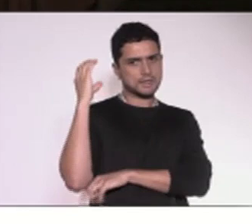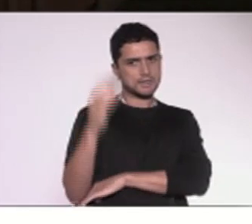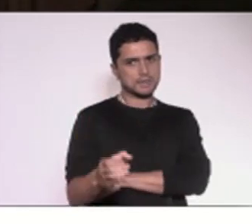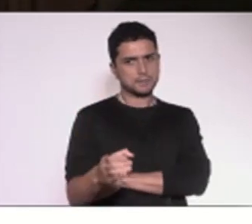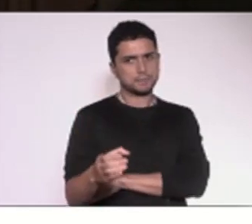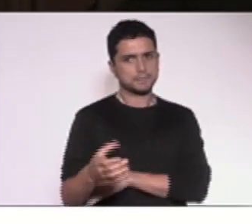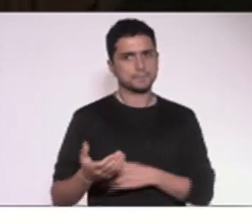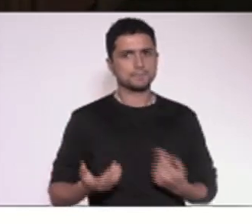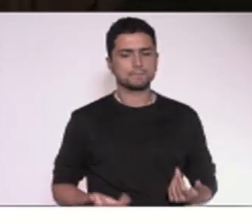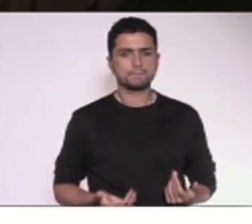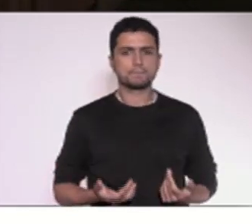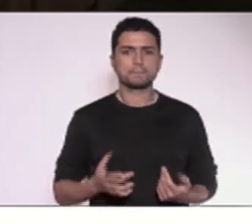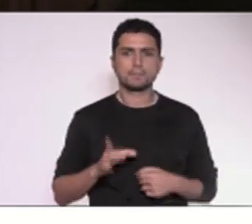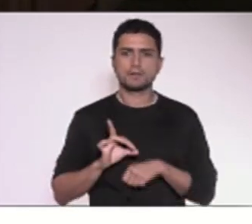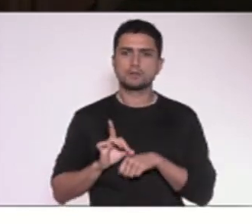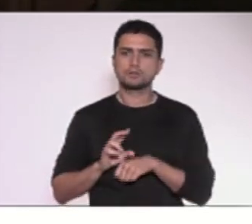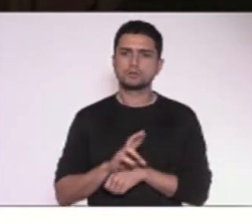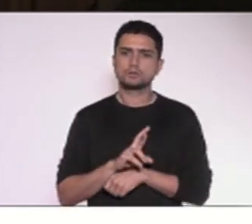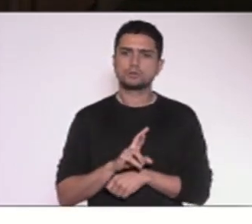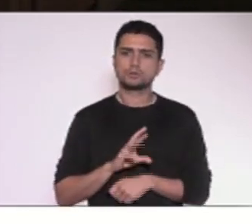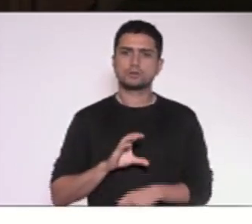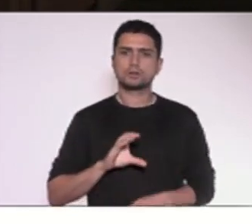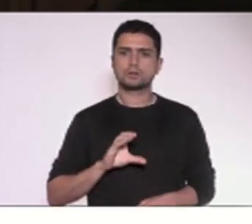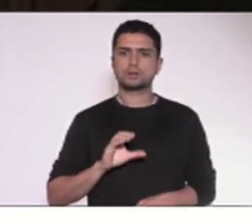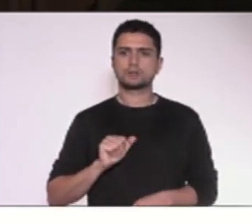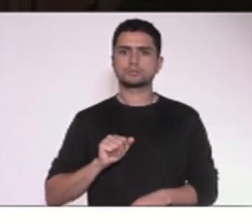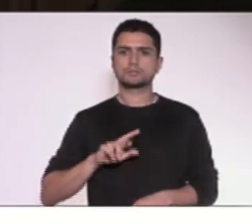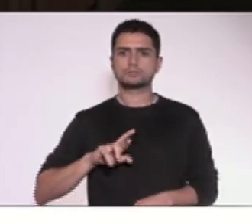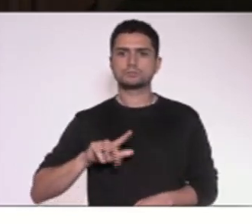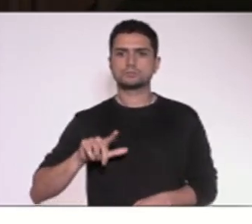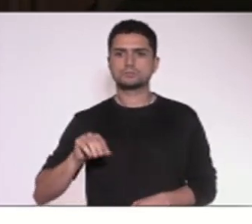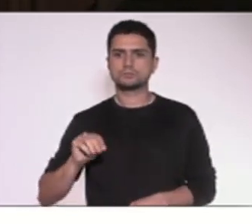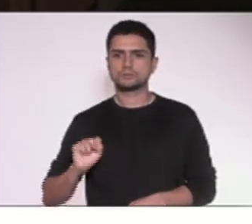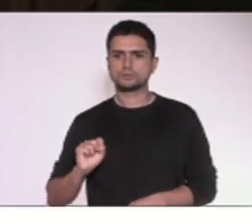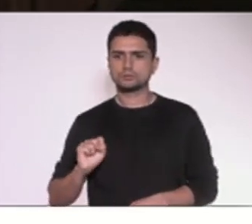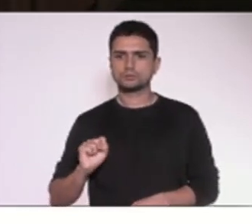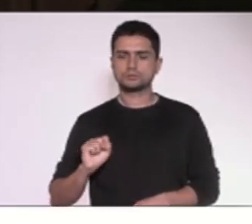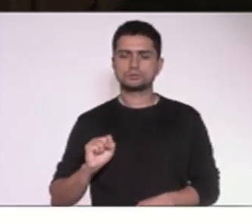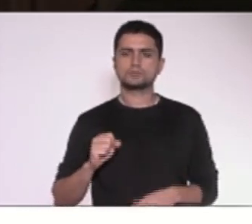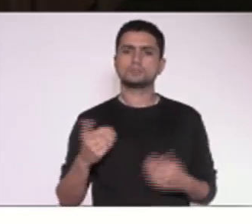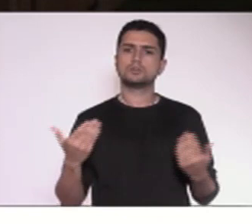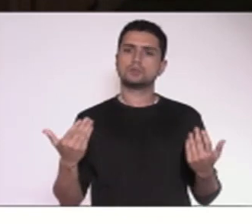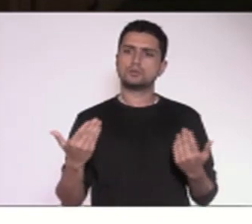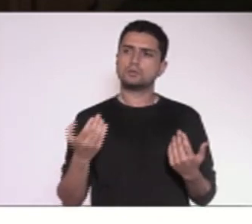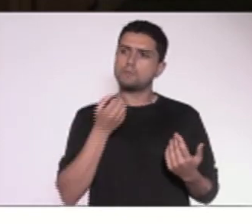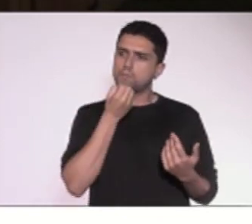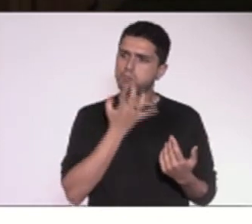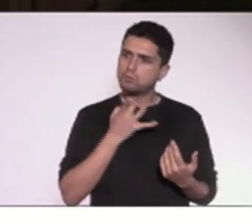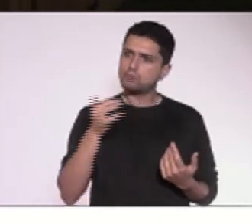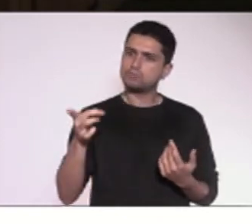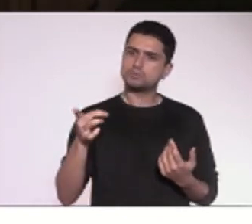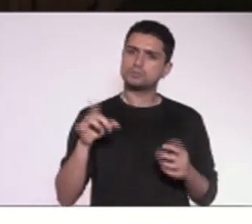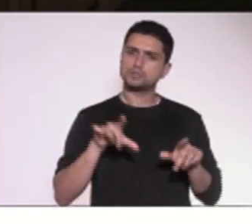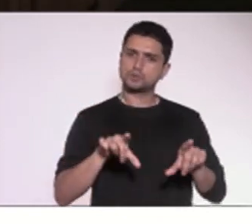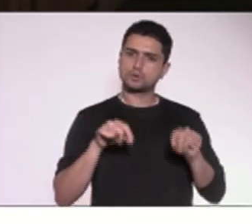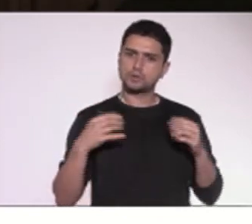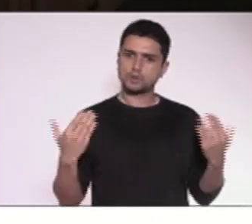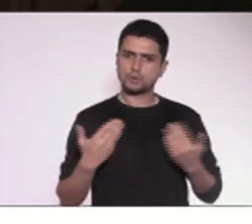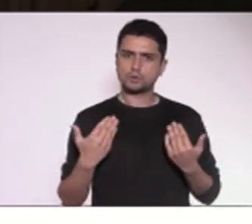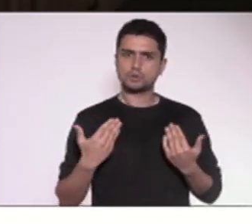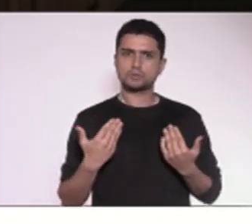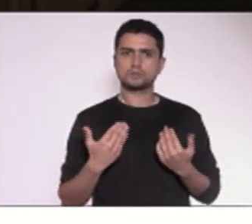Carlos Augusto, Vossa Excelência foi muito feliz na escolha deste dia para homenagear os profissionais da Polícia